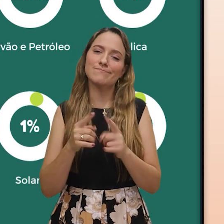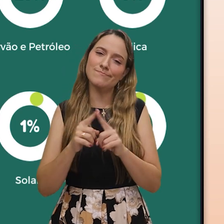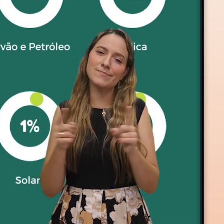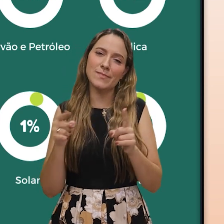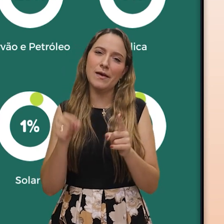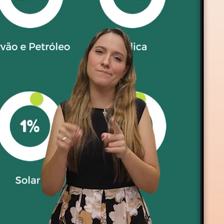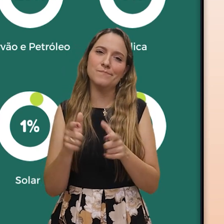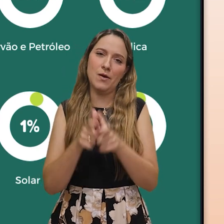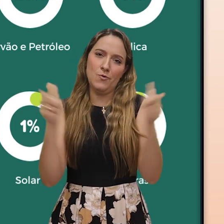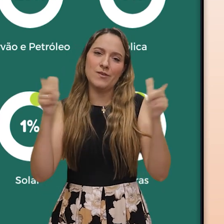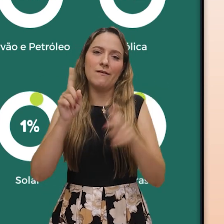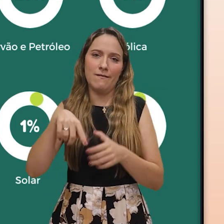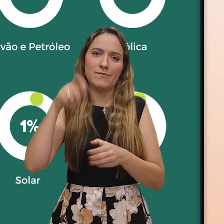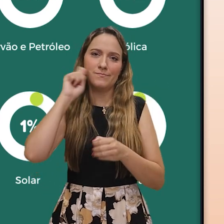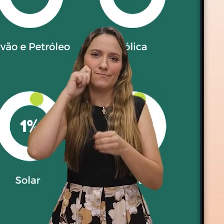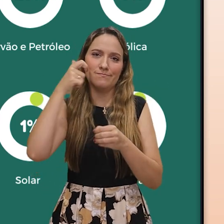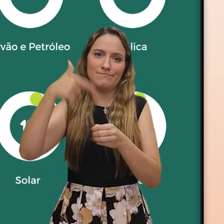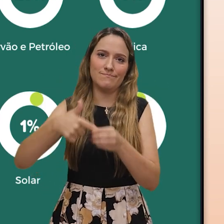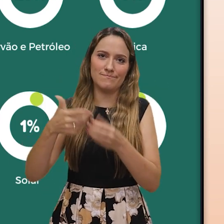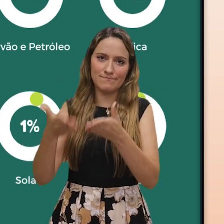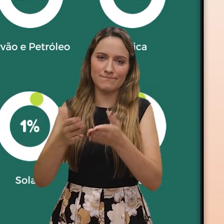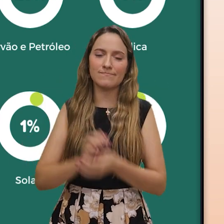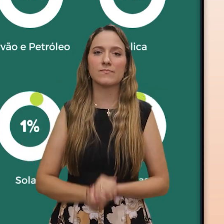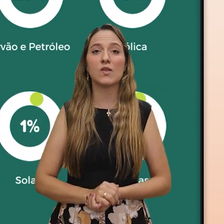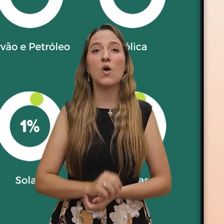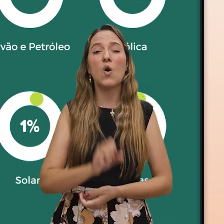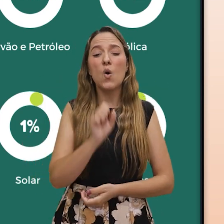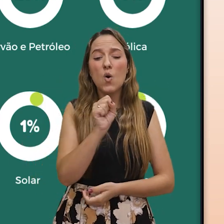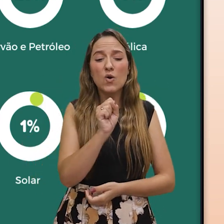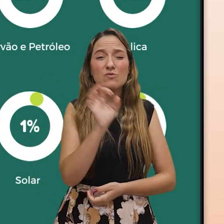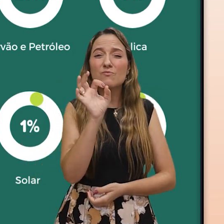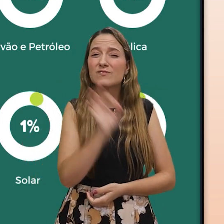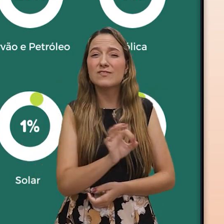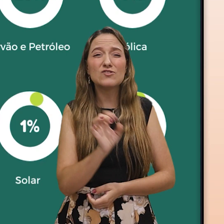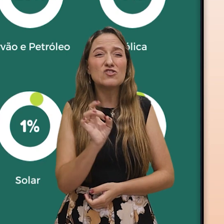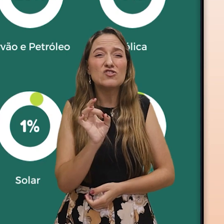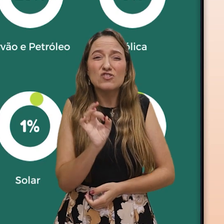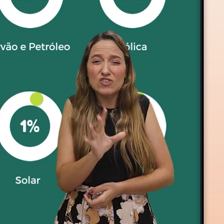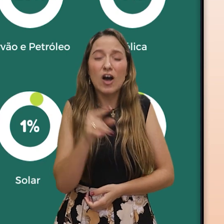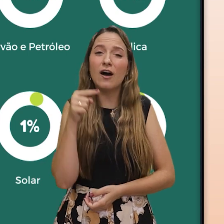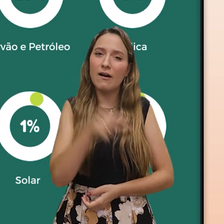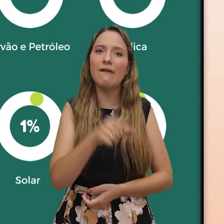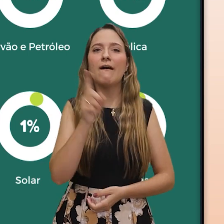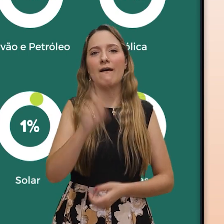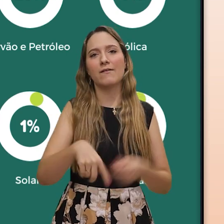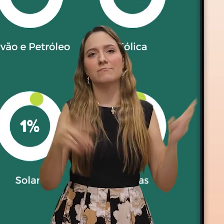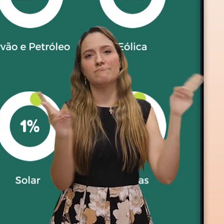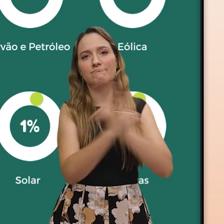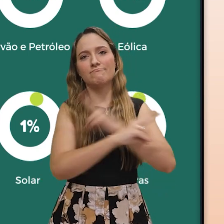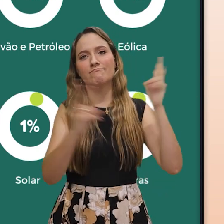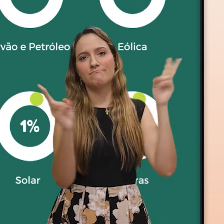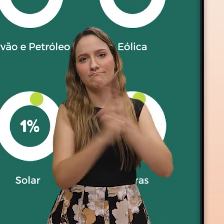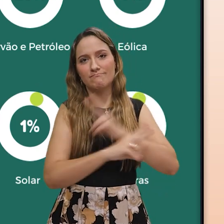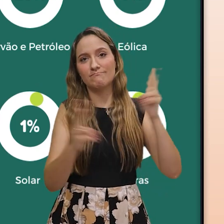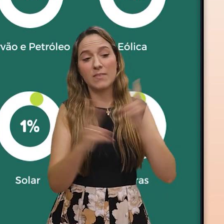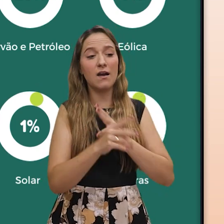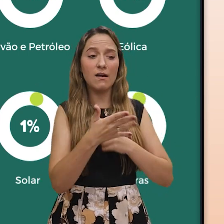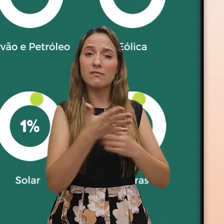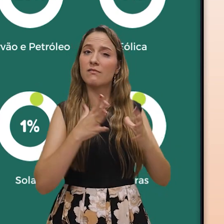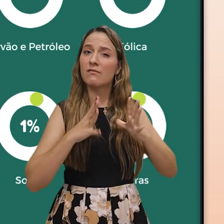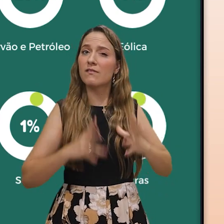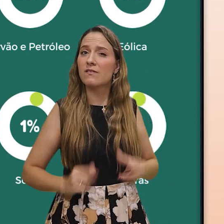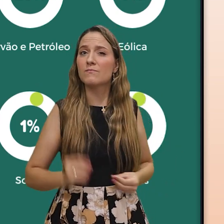para produção de combustível. Apenas 8% da energia que consumimos é de energia eólica, que é uma energia